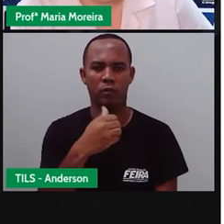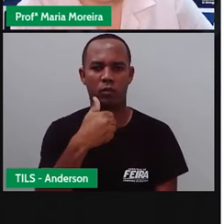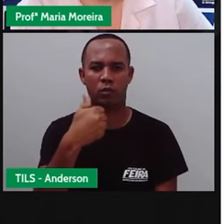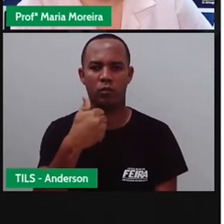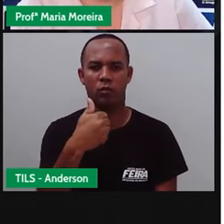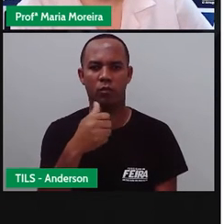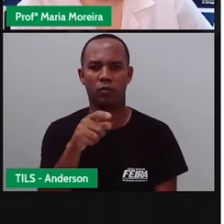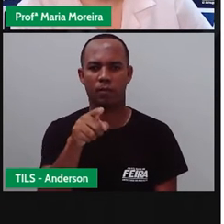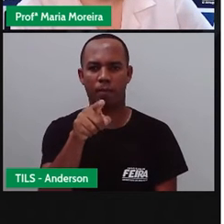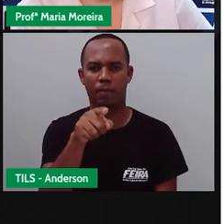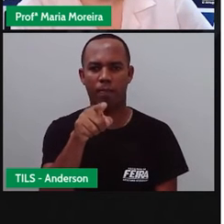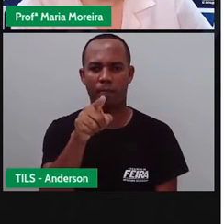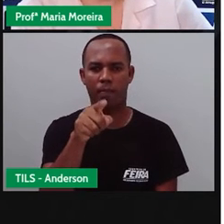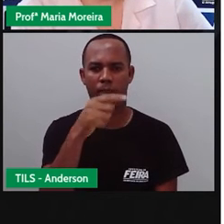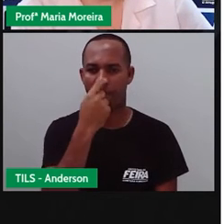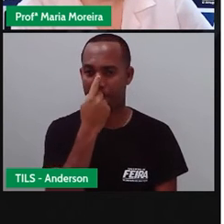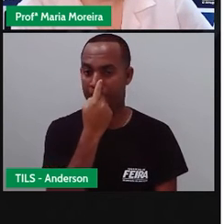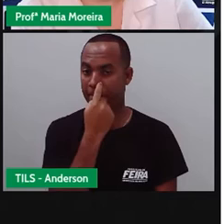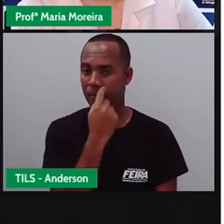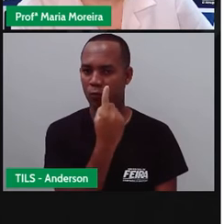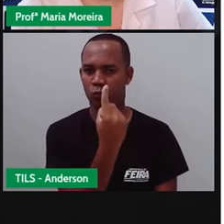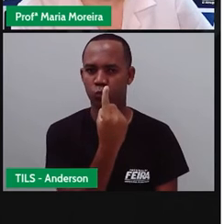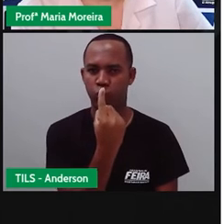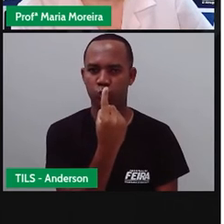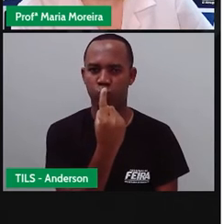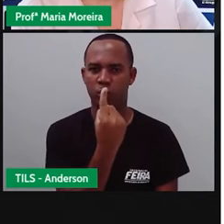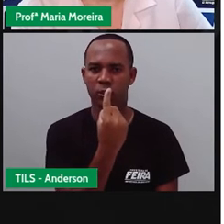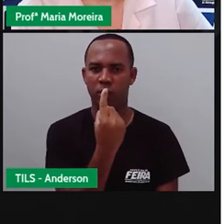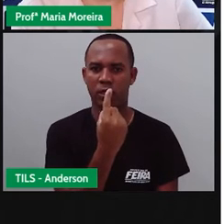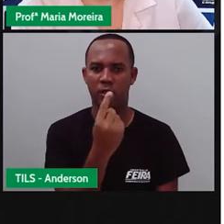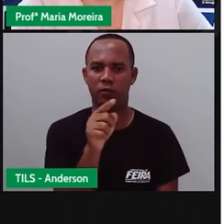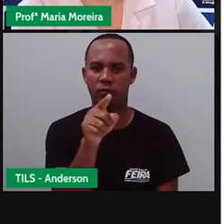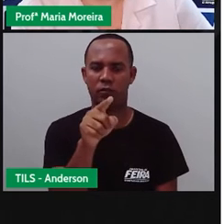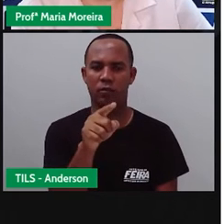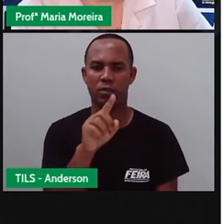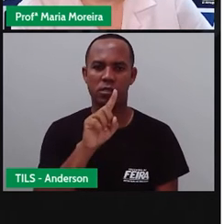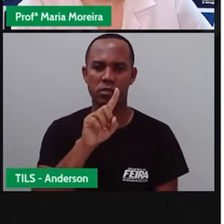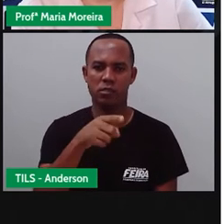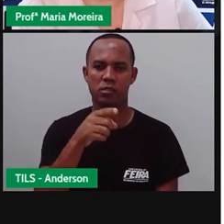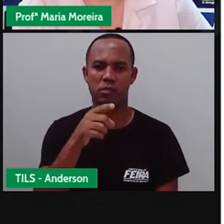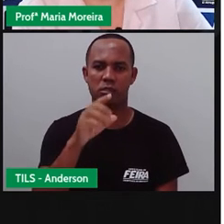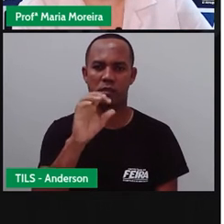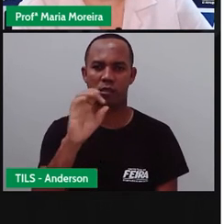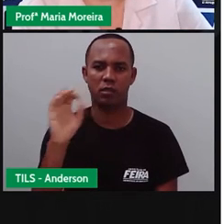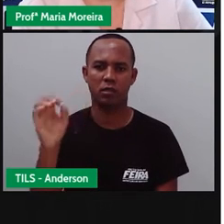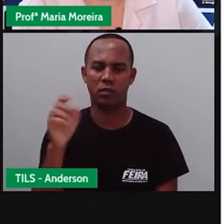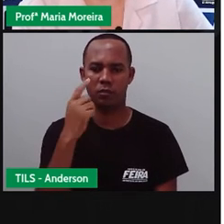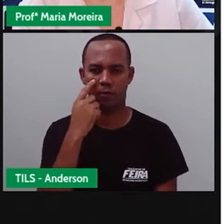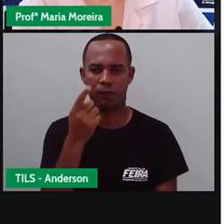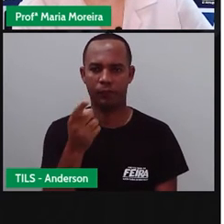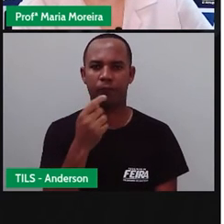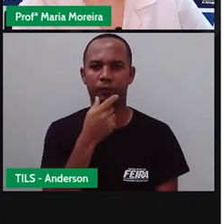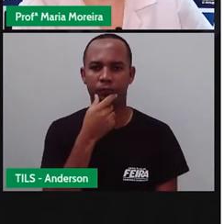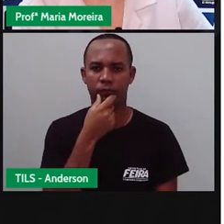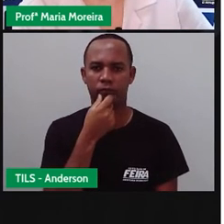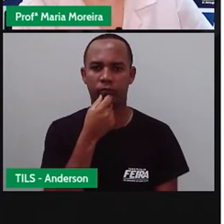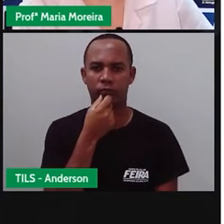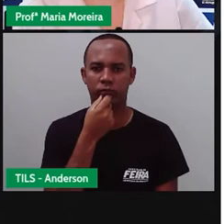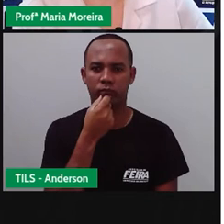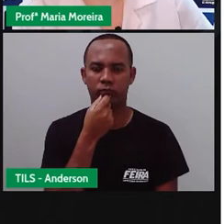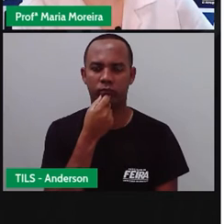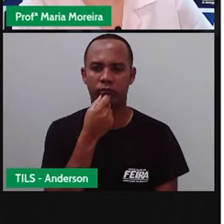unidade aqui dezena e aqui o que sem pena então se eu tenho um aqui e tem um aqui então